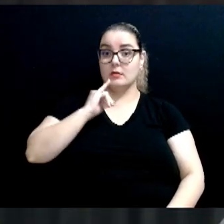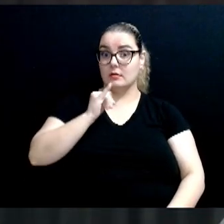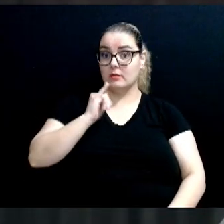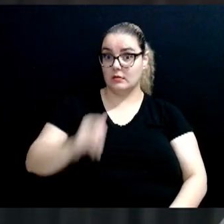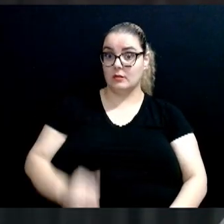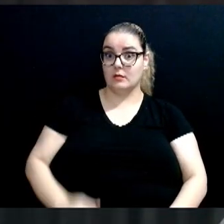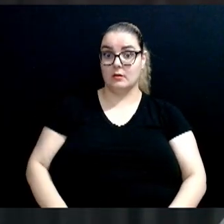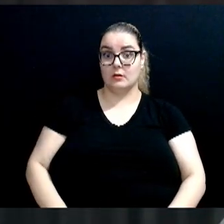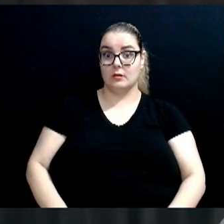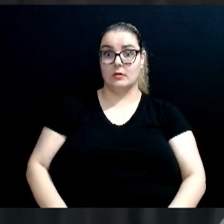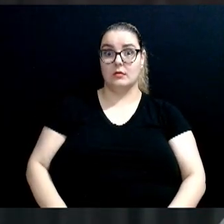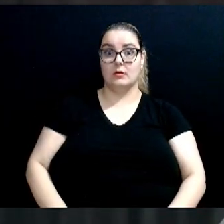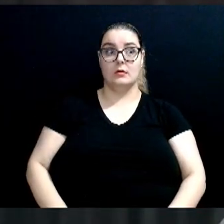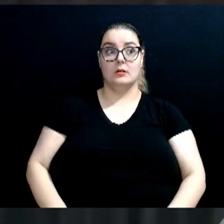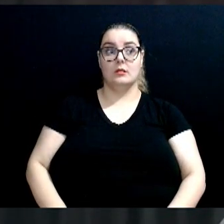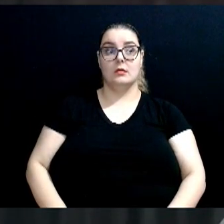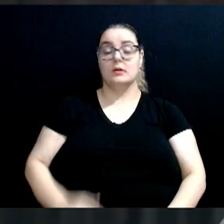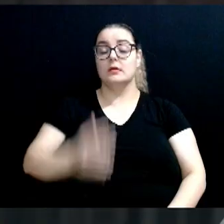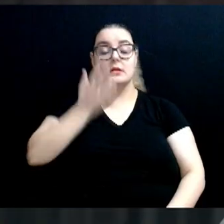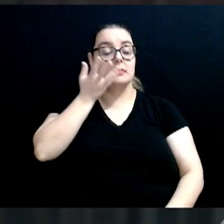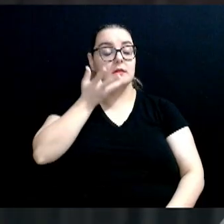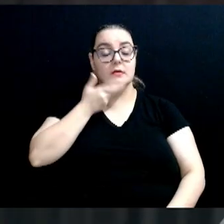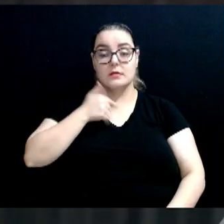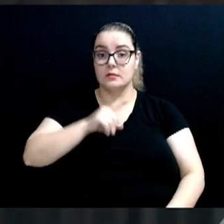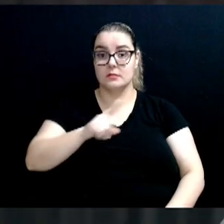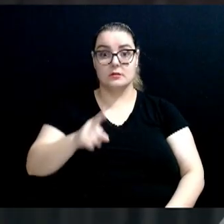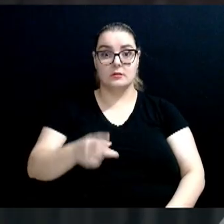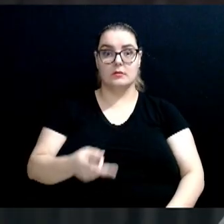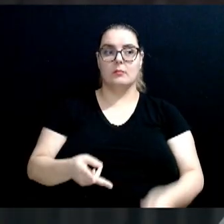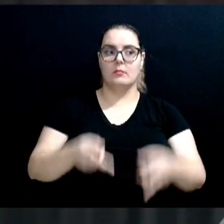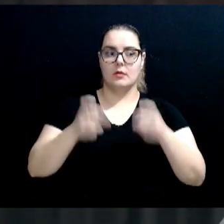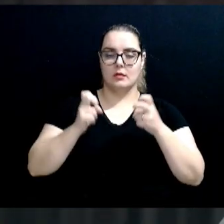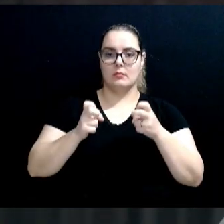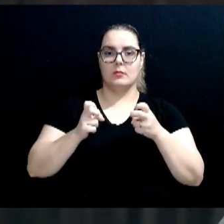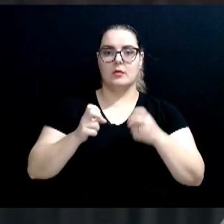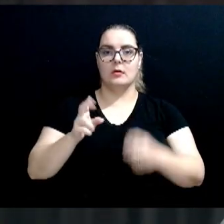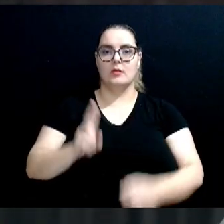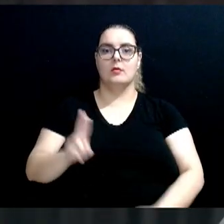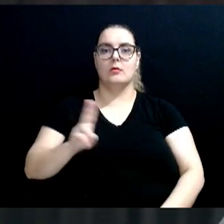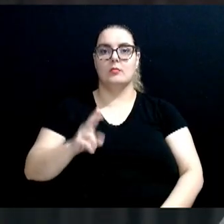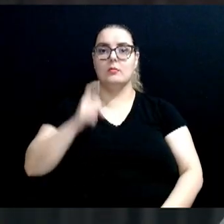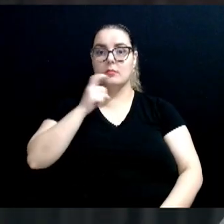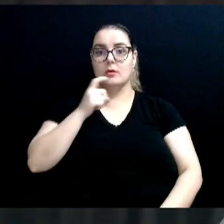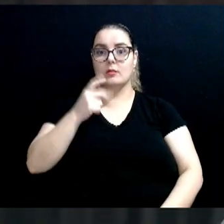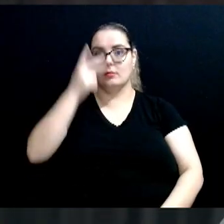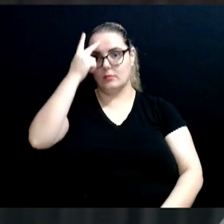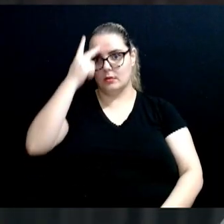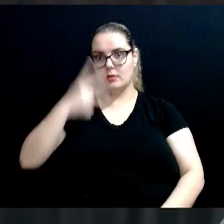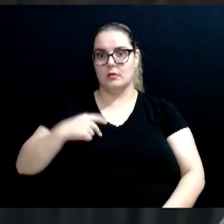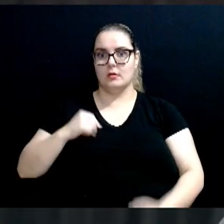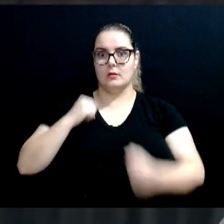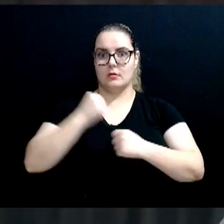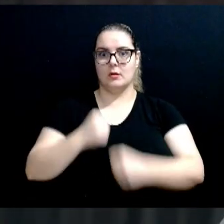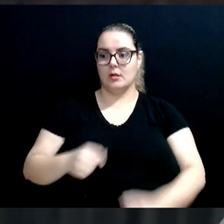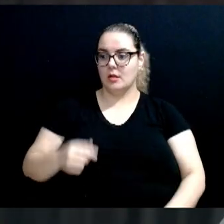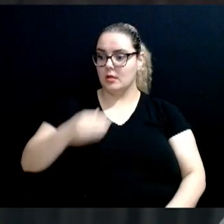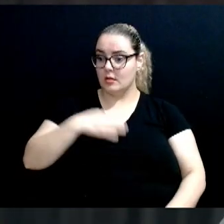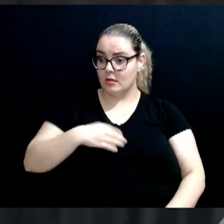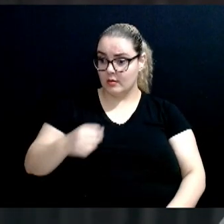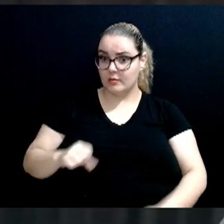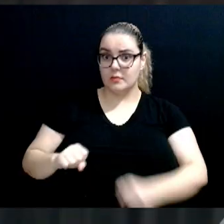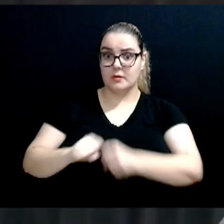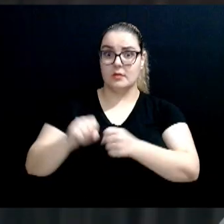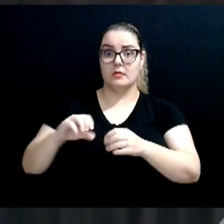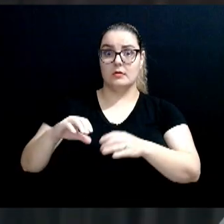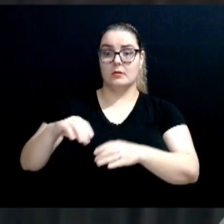criança perceba, ela começa a usar a mentira como autoproteção. Meu filho, você quebrou esse copo? Não, porque tem